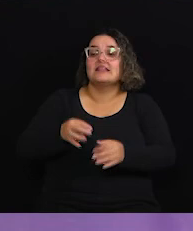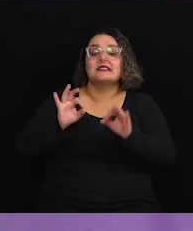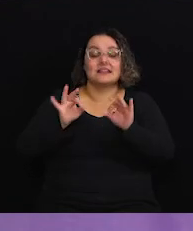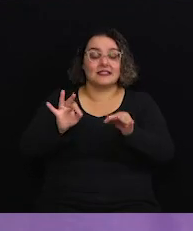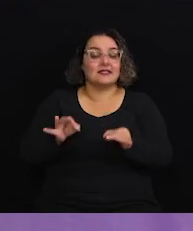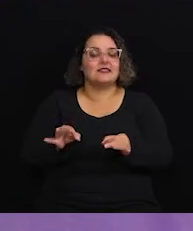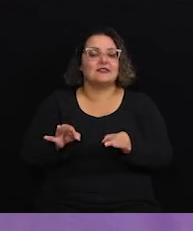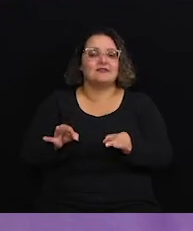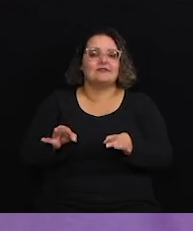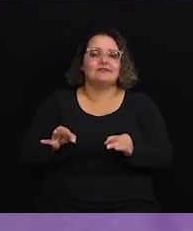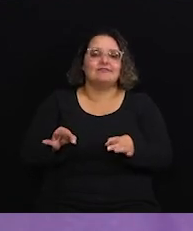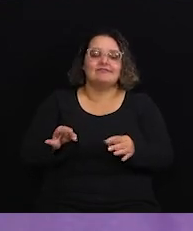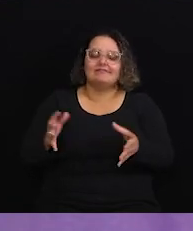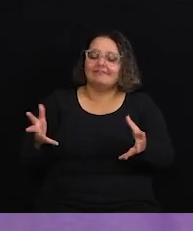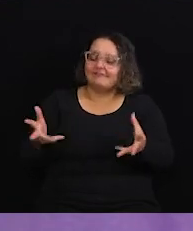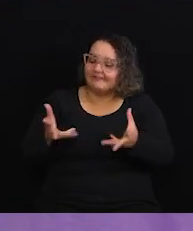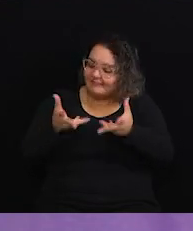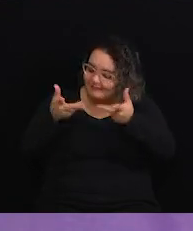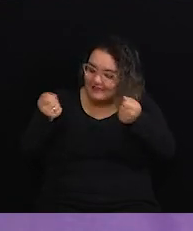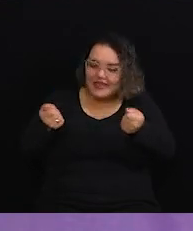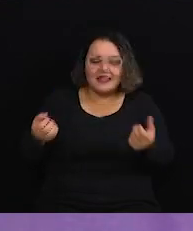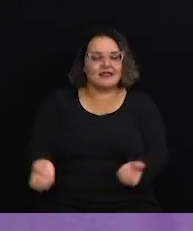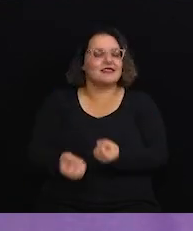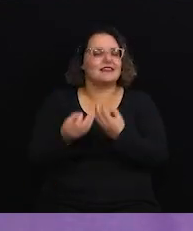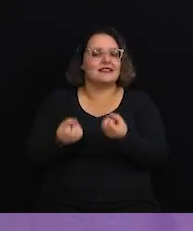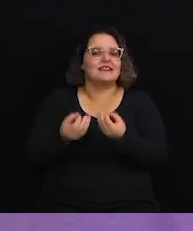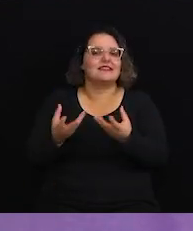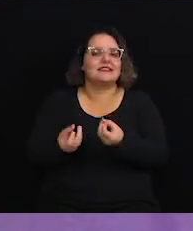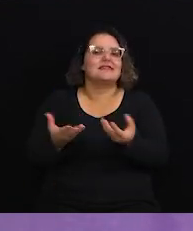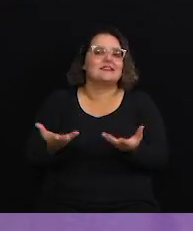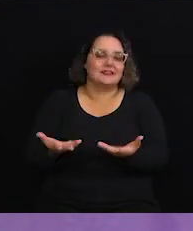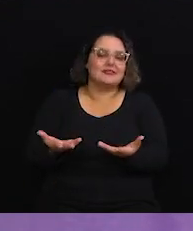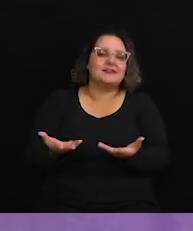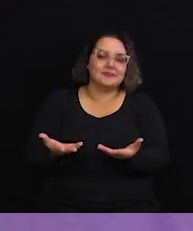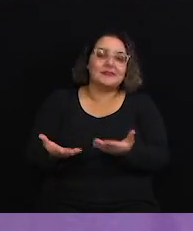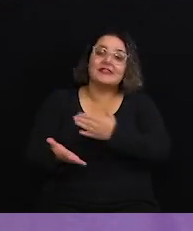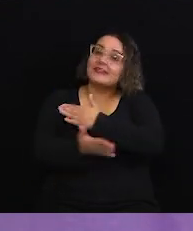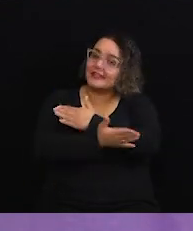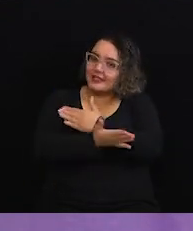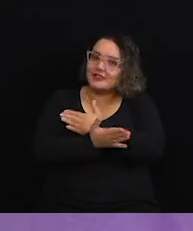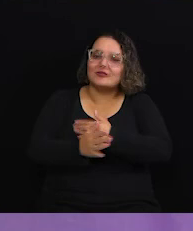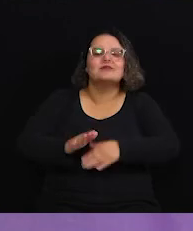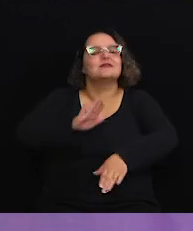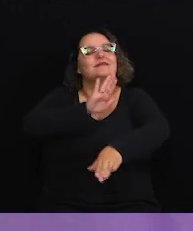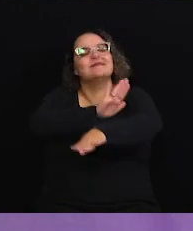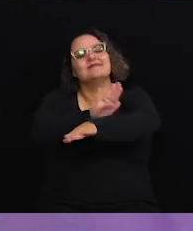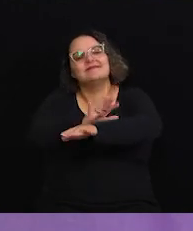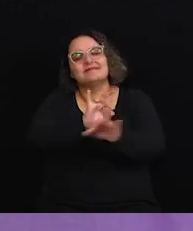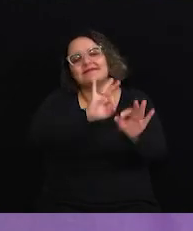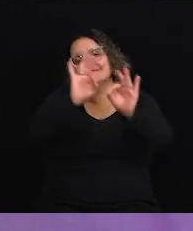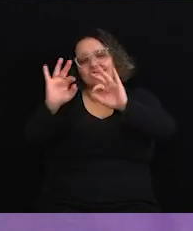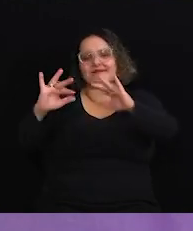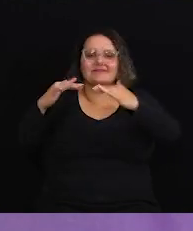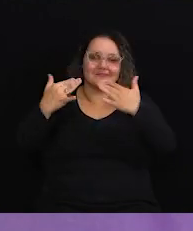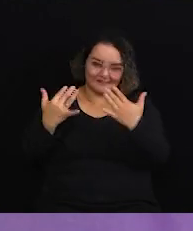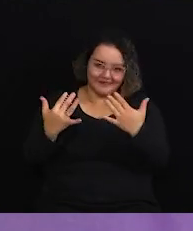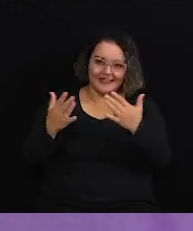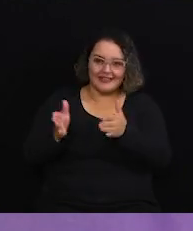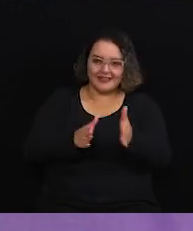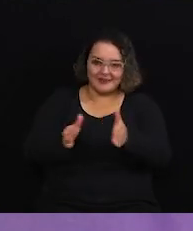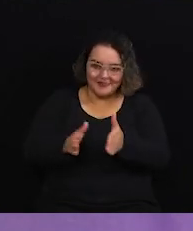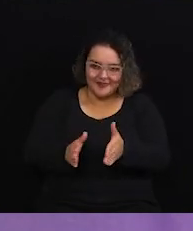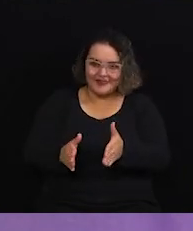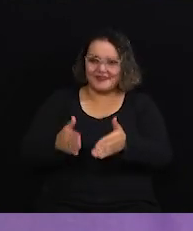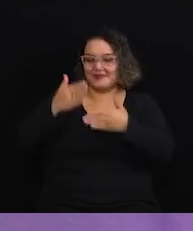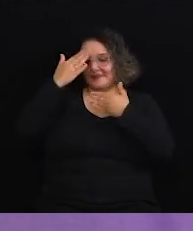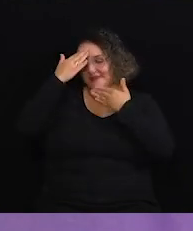participação, tenho certeza que foi uma informação, uma participação muito rica aí e que ajudou muita gente que está assistindo o programa